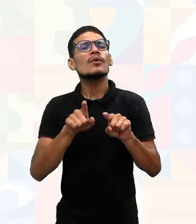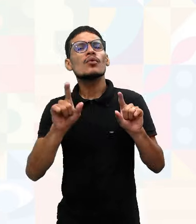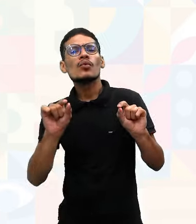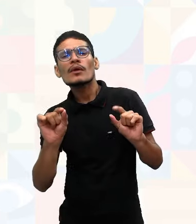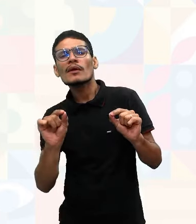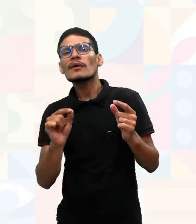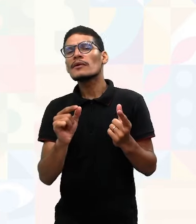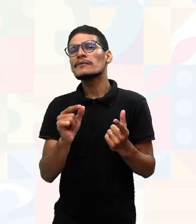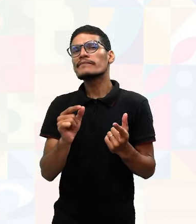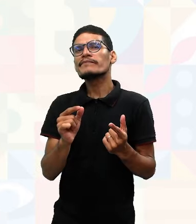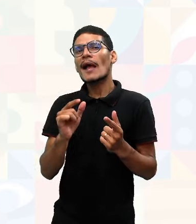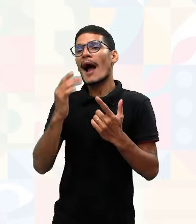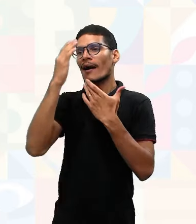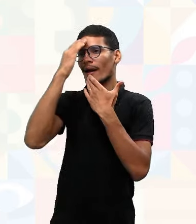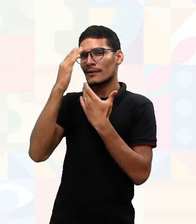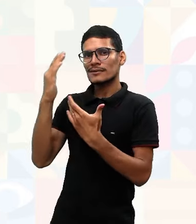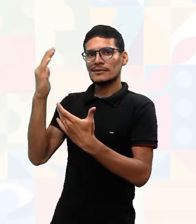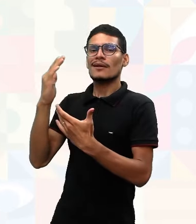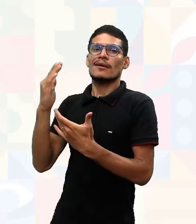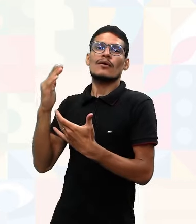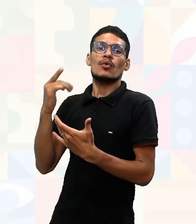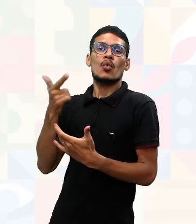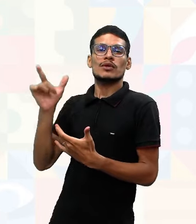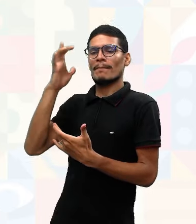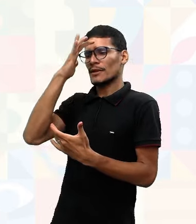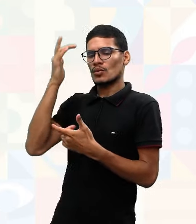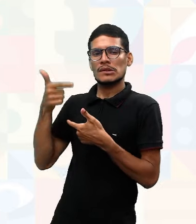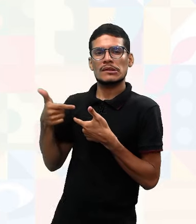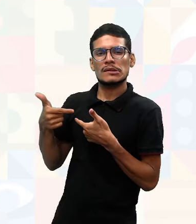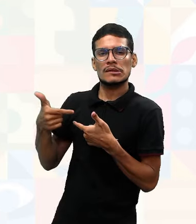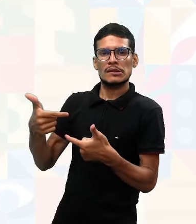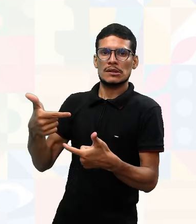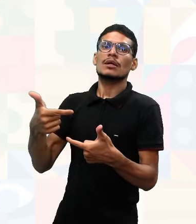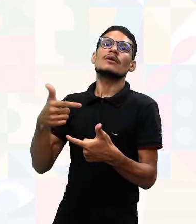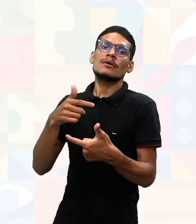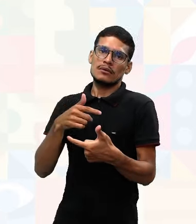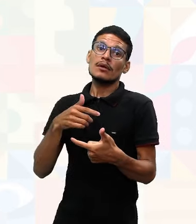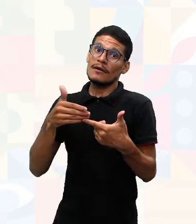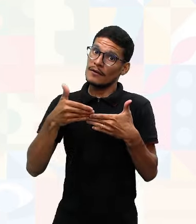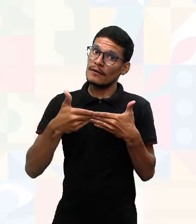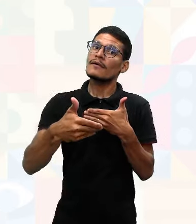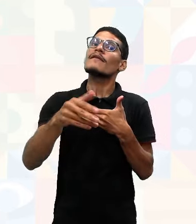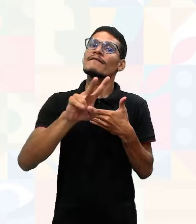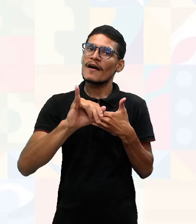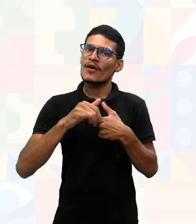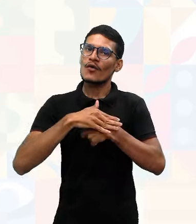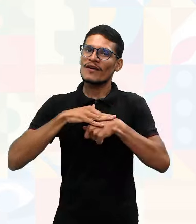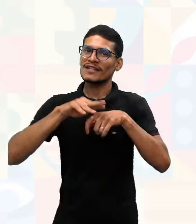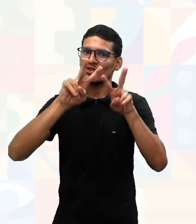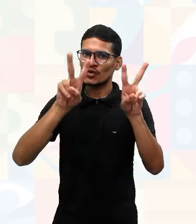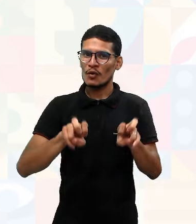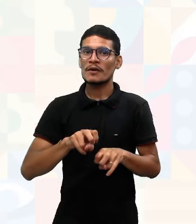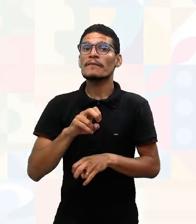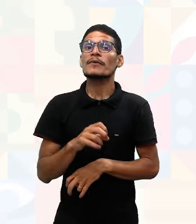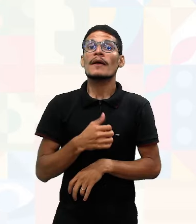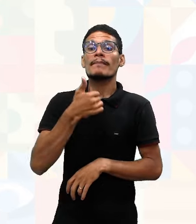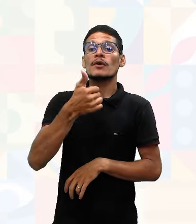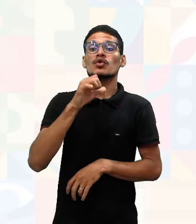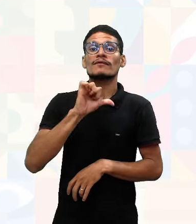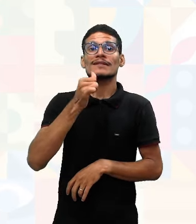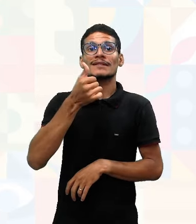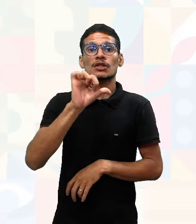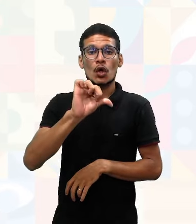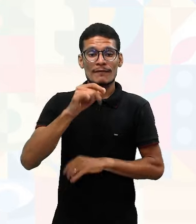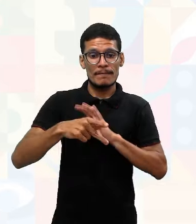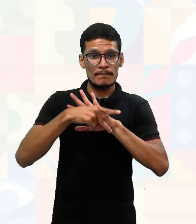dele graças à luta de várias pessoas, que um pouquinho mais para frente a gente conversa mais sobre isso, tá? Em 1919, aqui